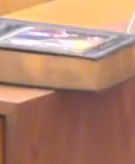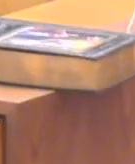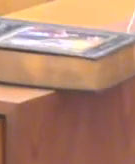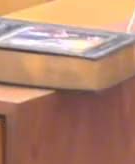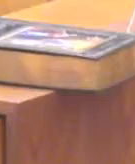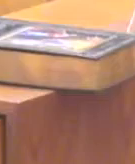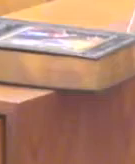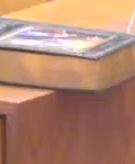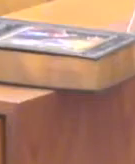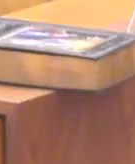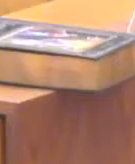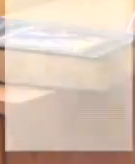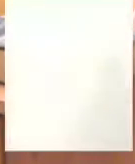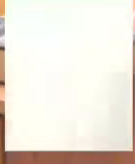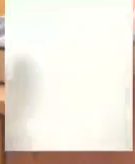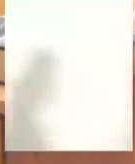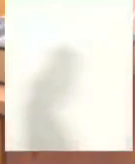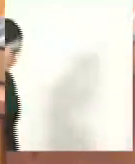fizeram